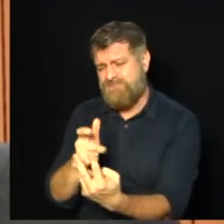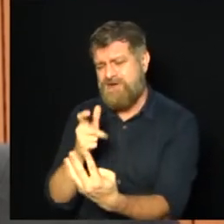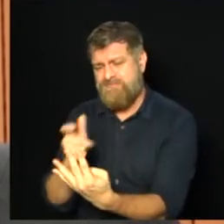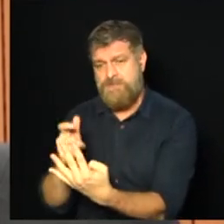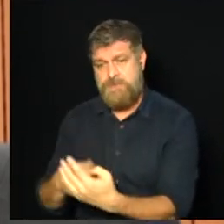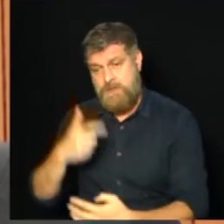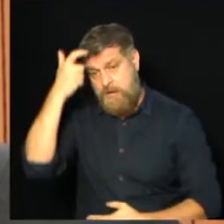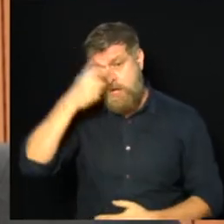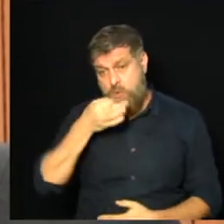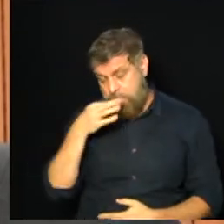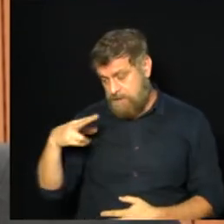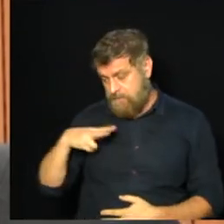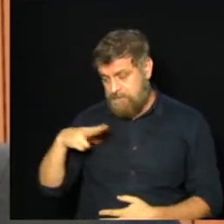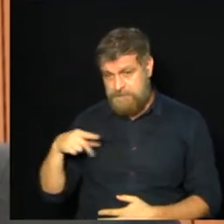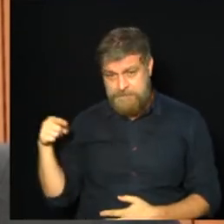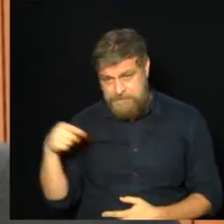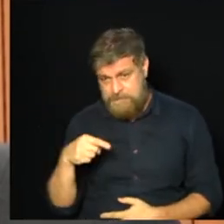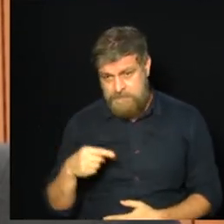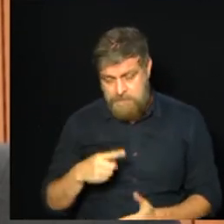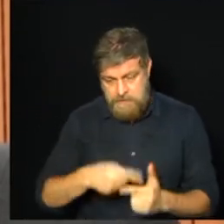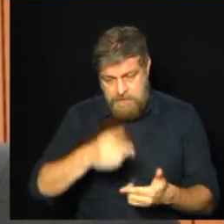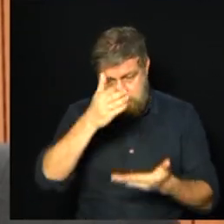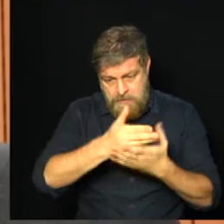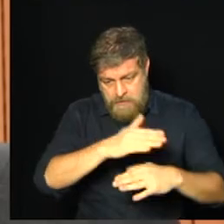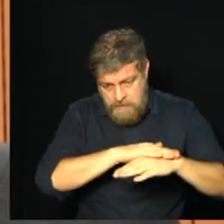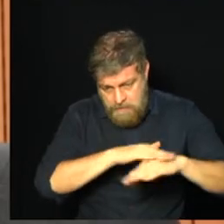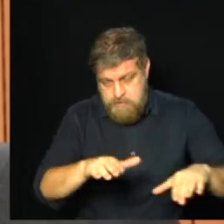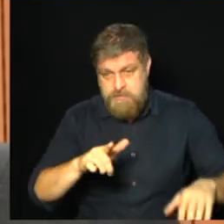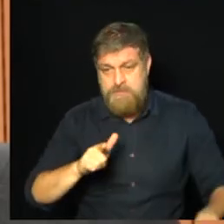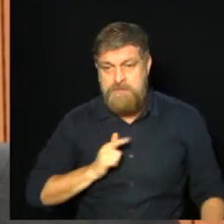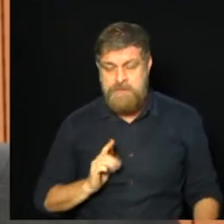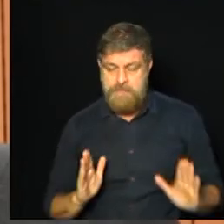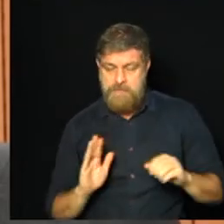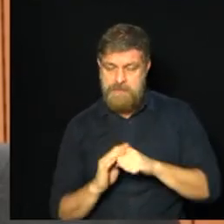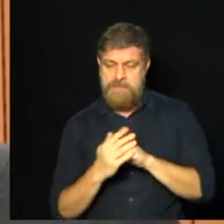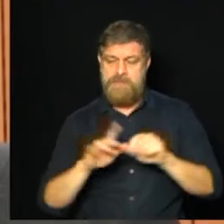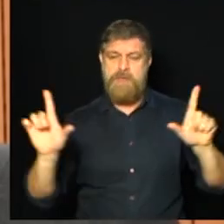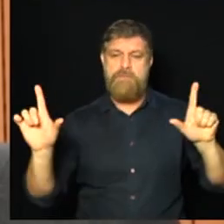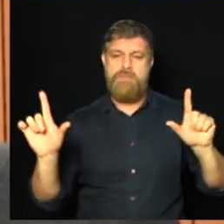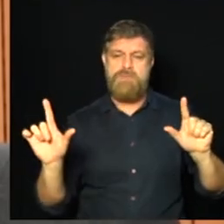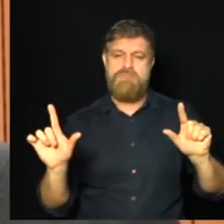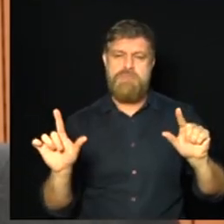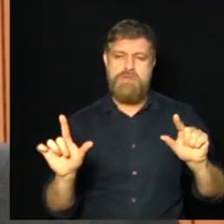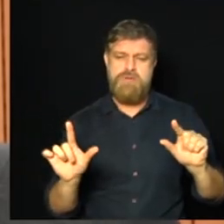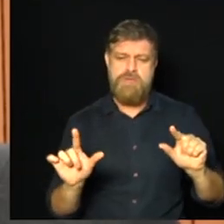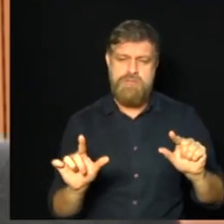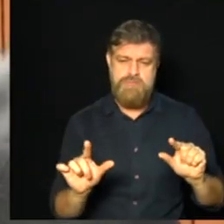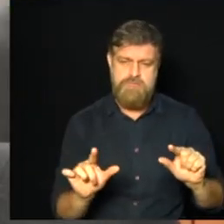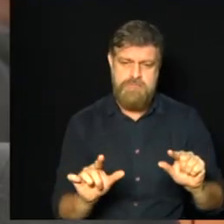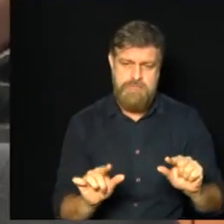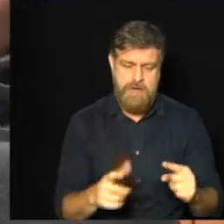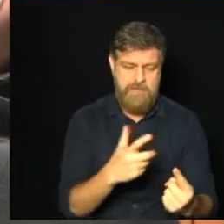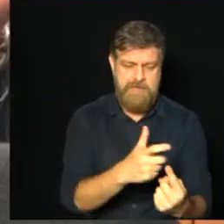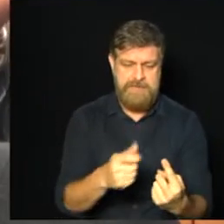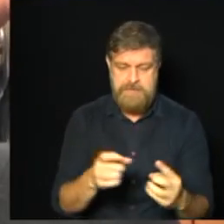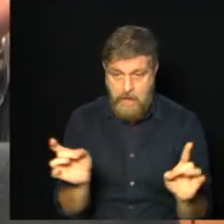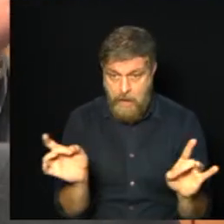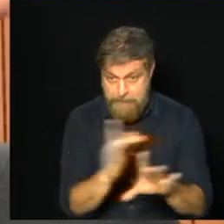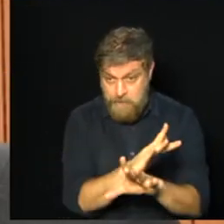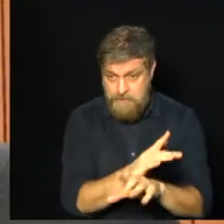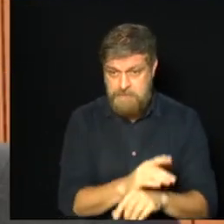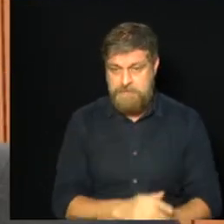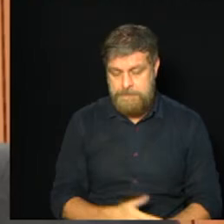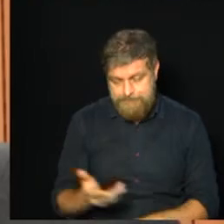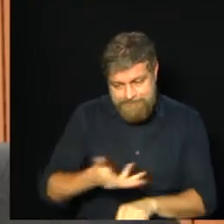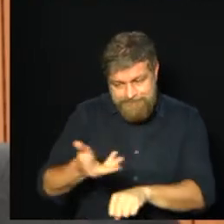acredito que isso será suplantado com o arrefecimento da pandemia, até o término da vacinação na escala que está sendo